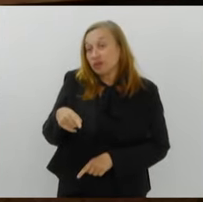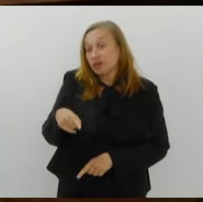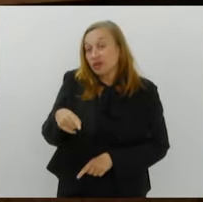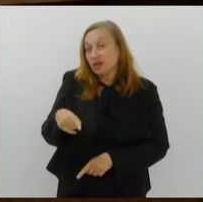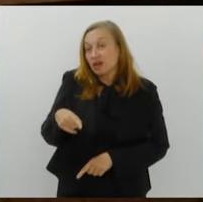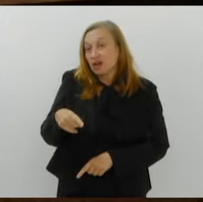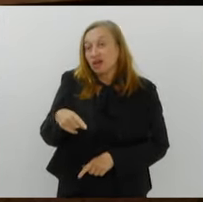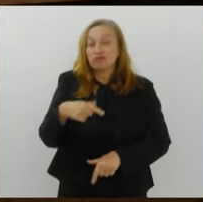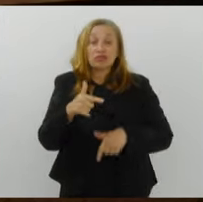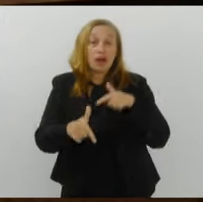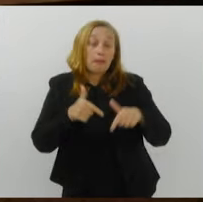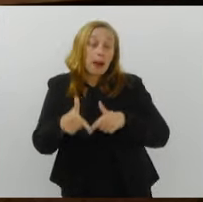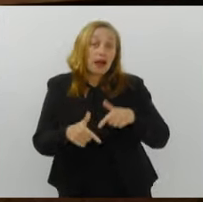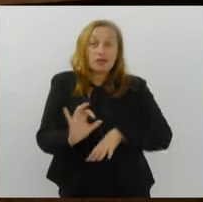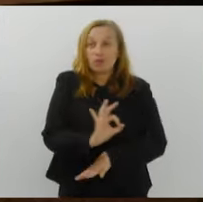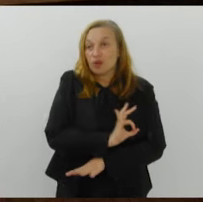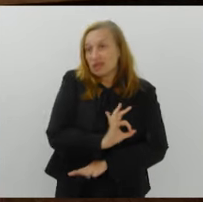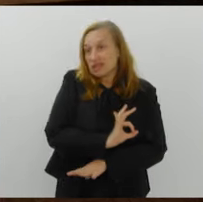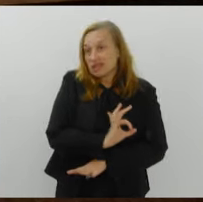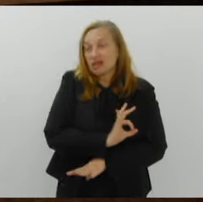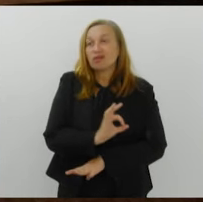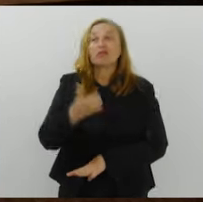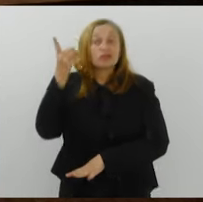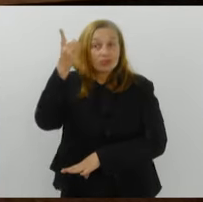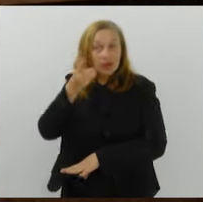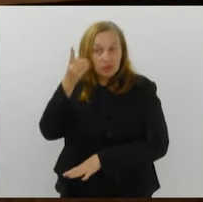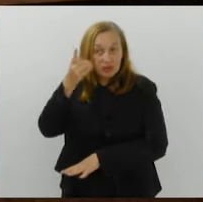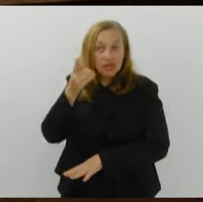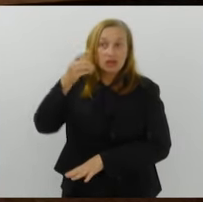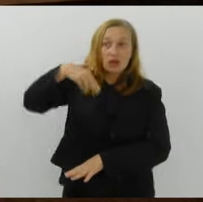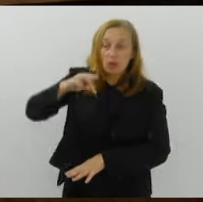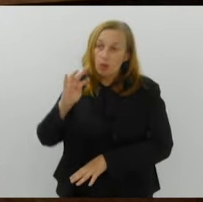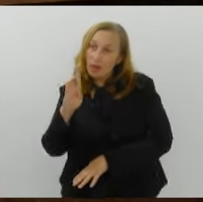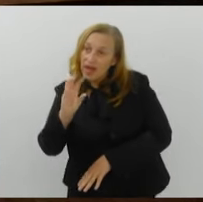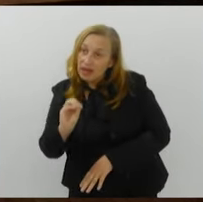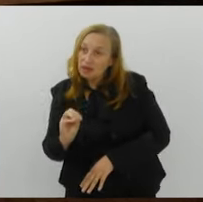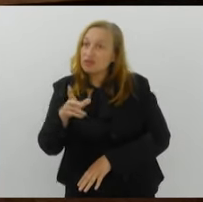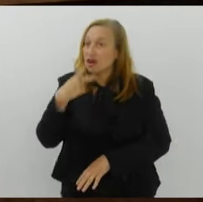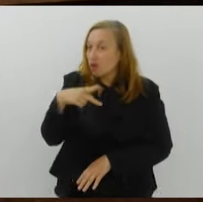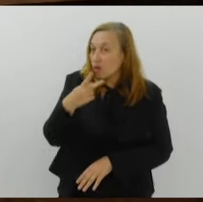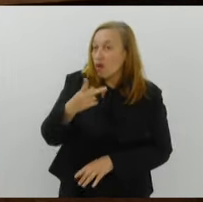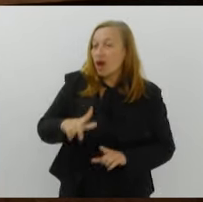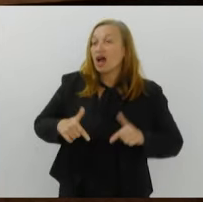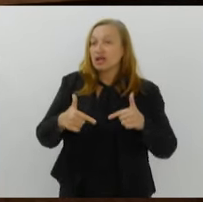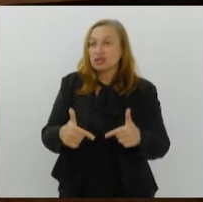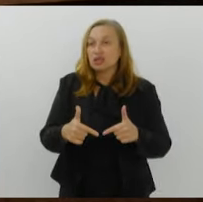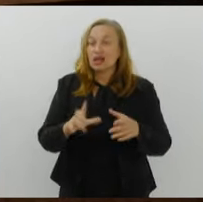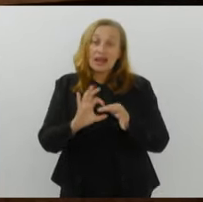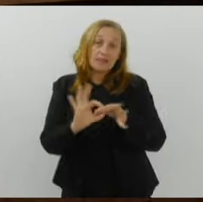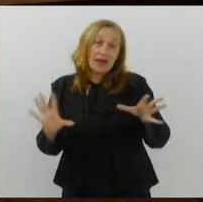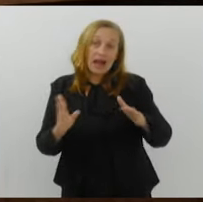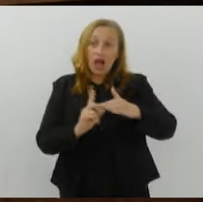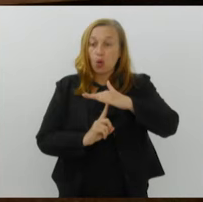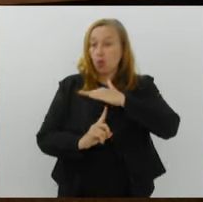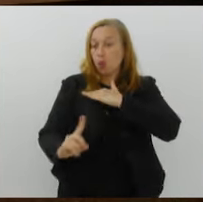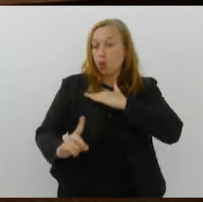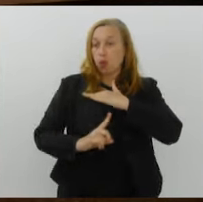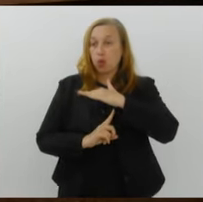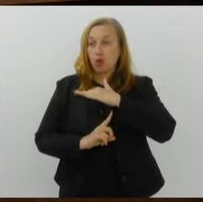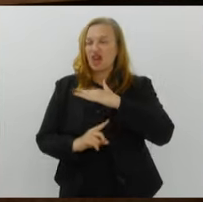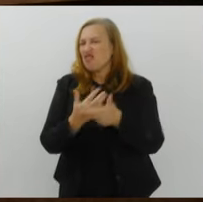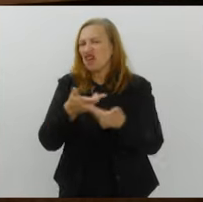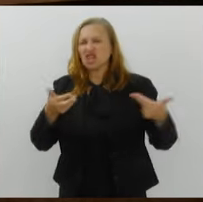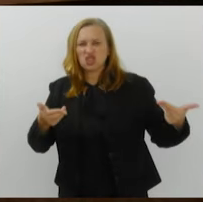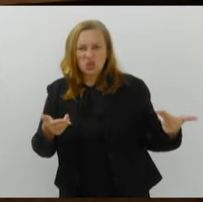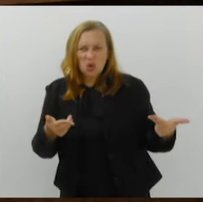as operações policiais, como o deputado Galberto falou, principalmente também depois de ações como liberar a saidinha, enfim, milhões de